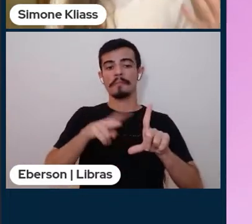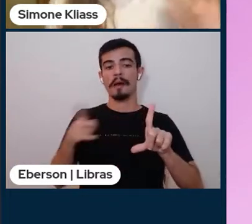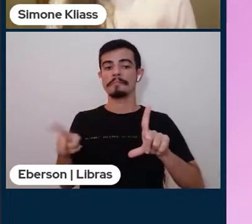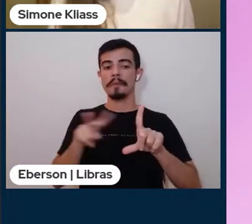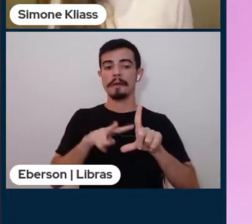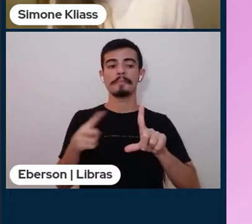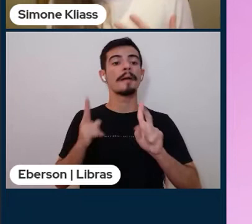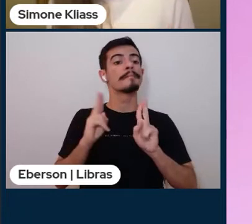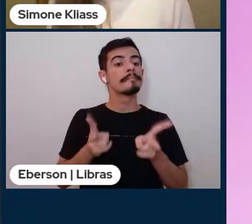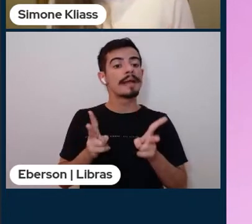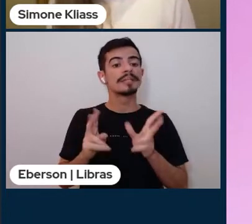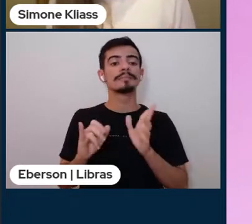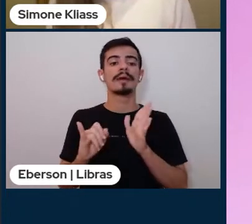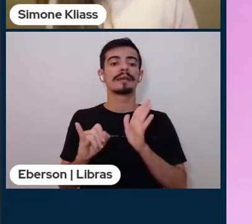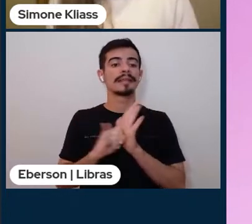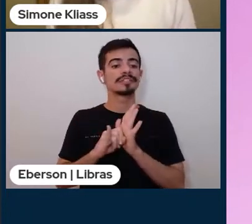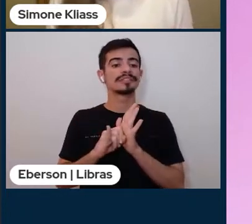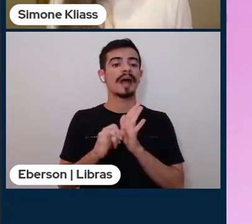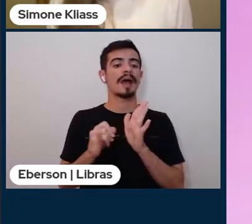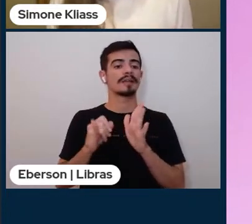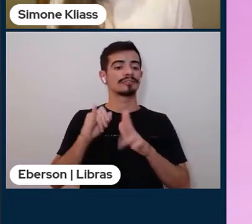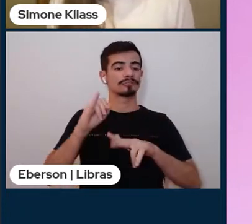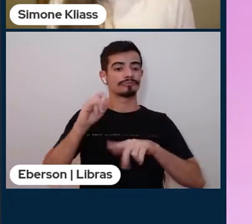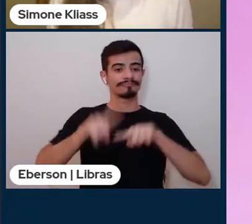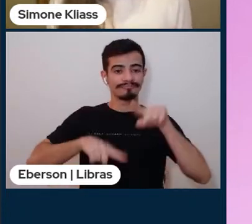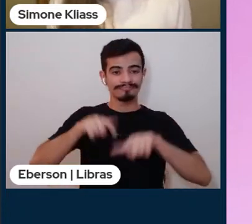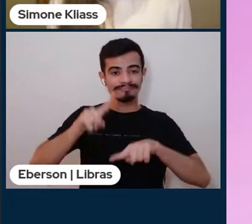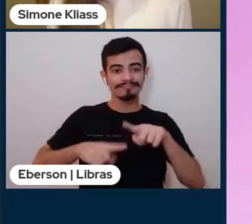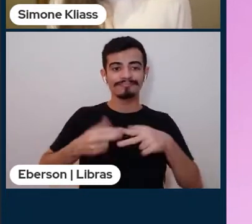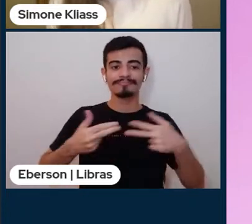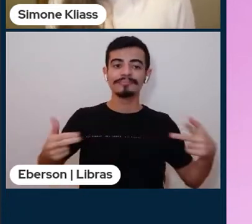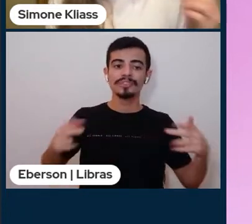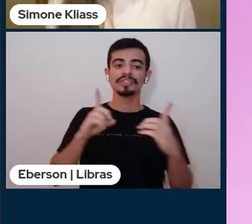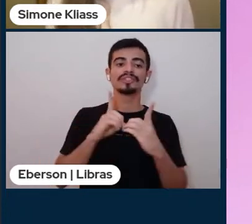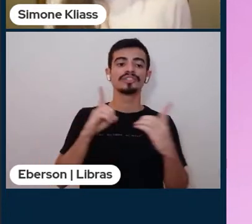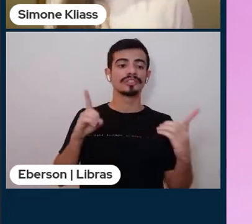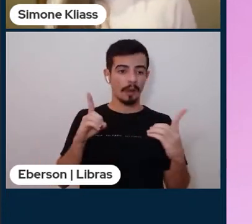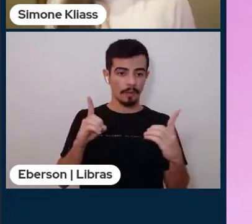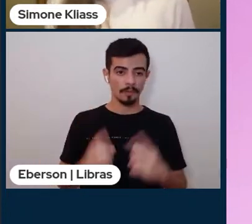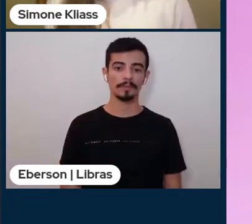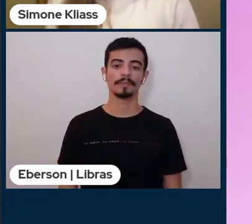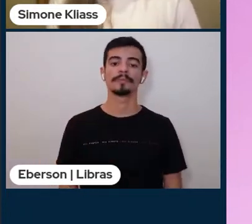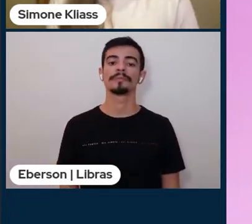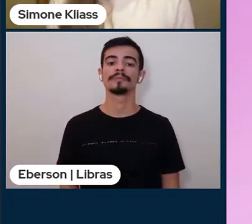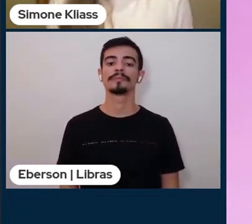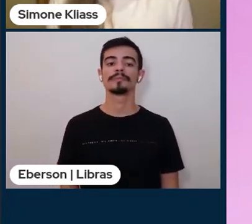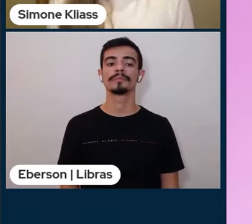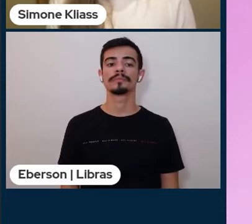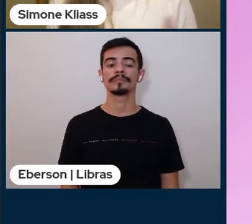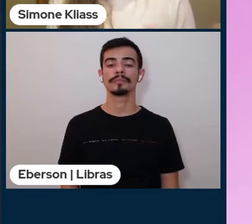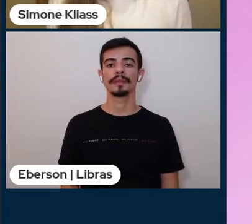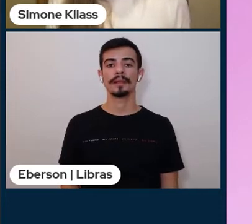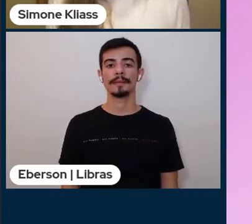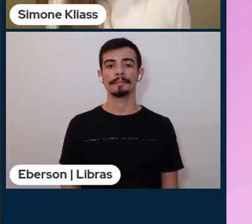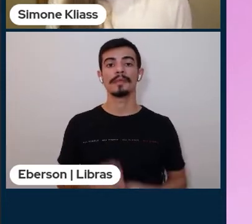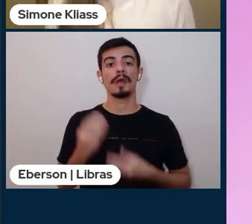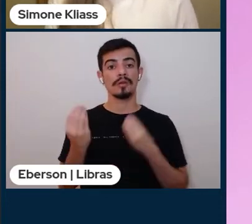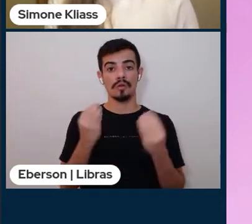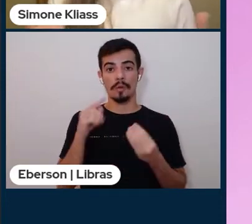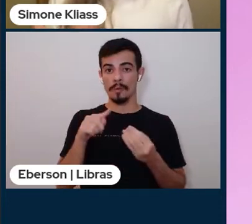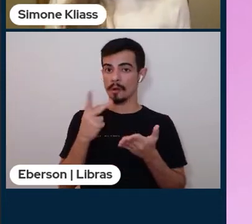com os nossos bens digitais que no fundo são dados e para que isso aconteça a gente precisa de